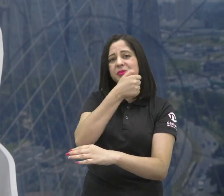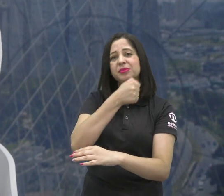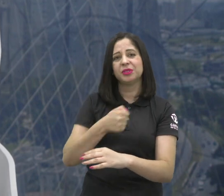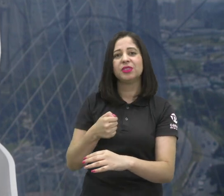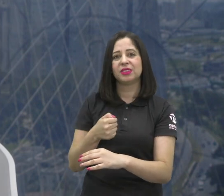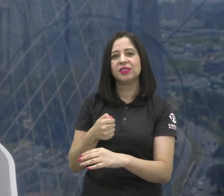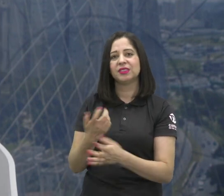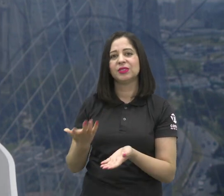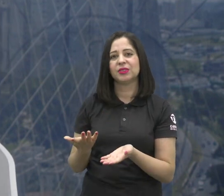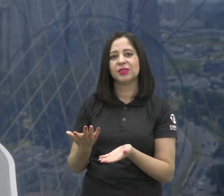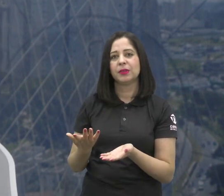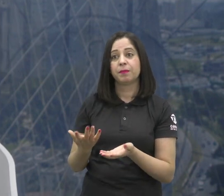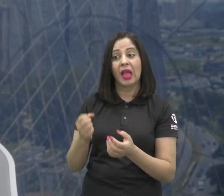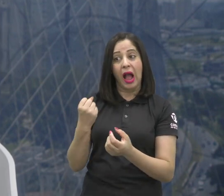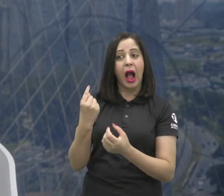é muito, muito bonito. Então,